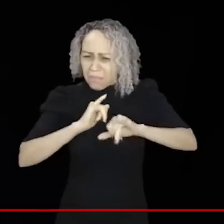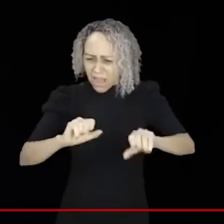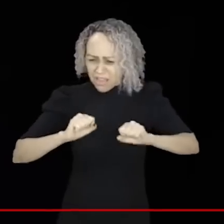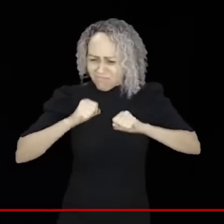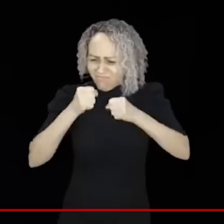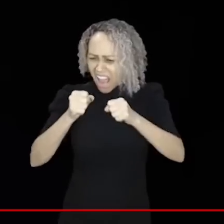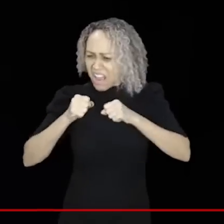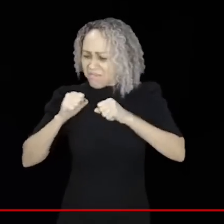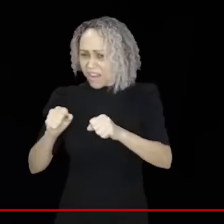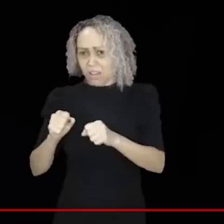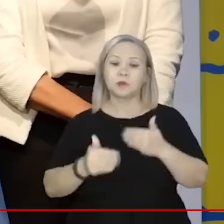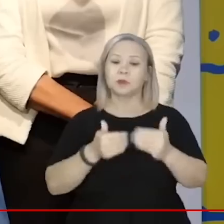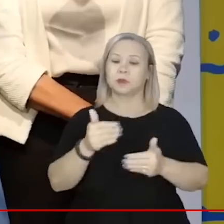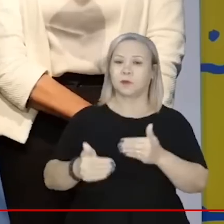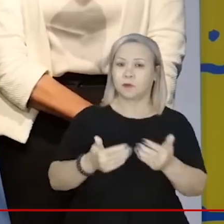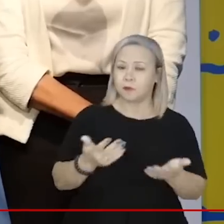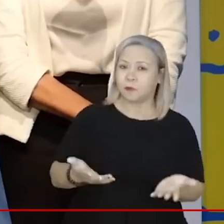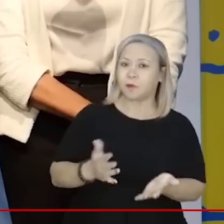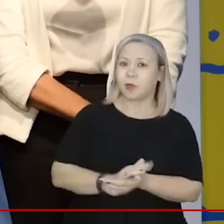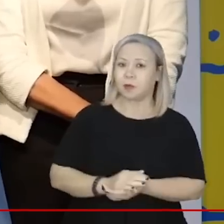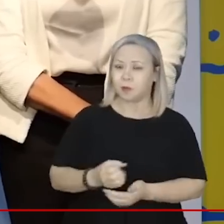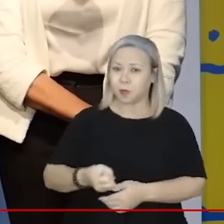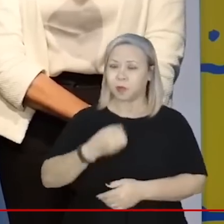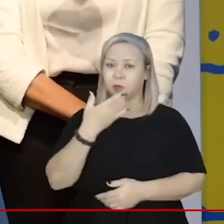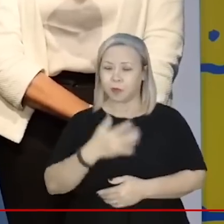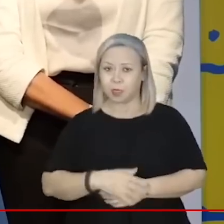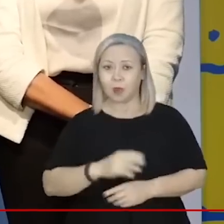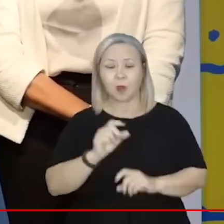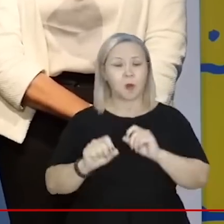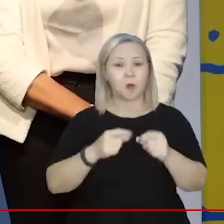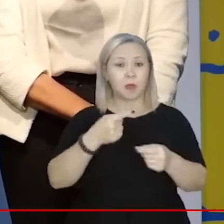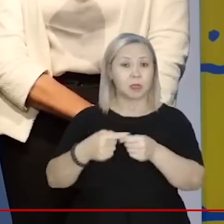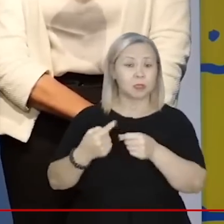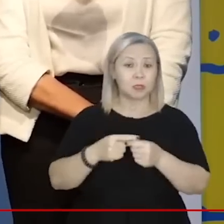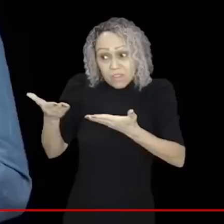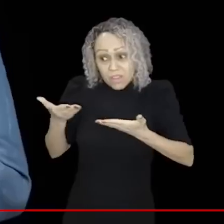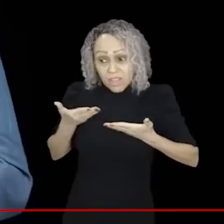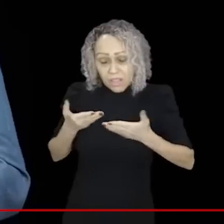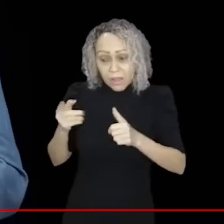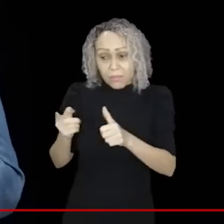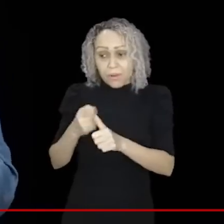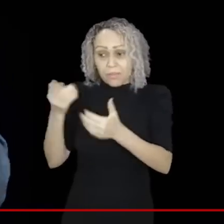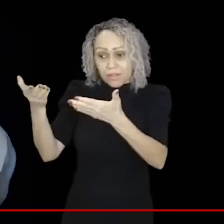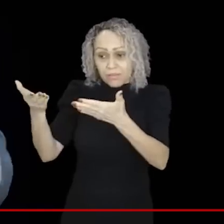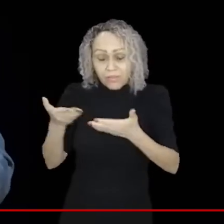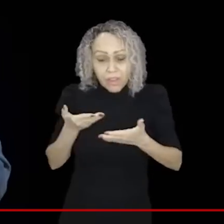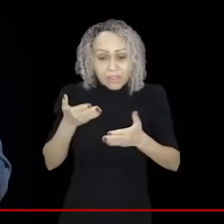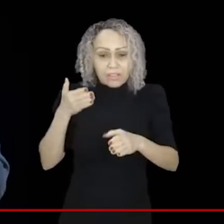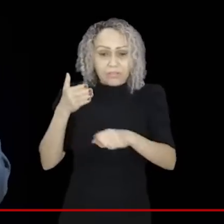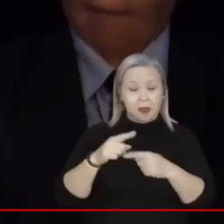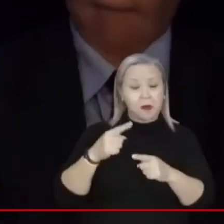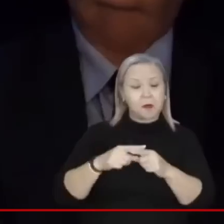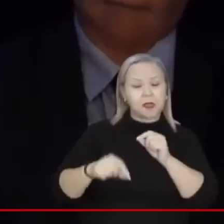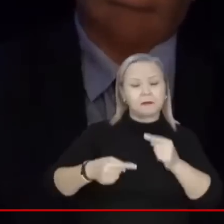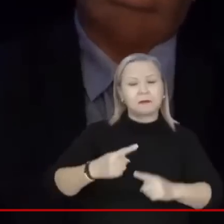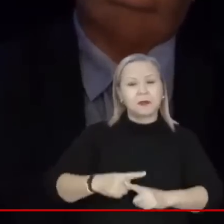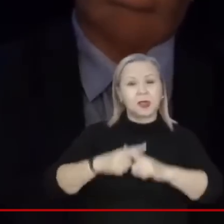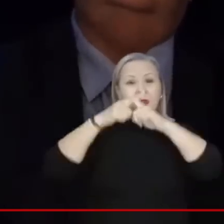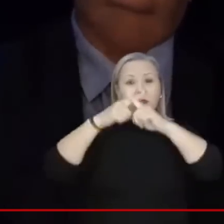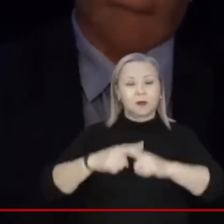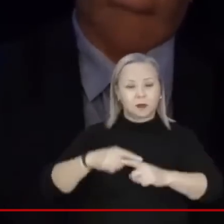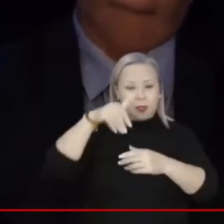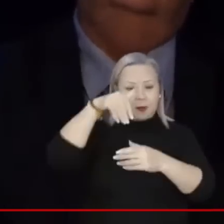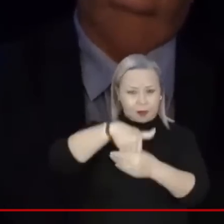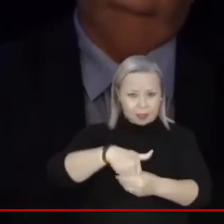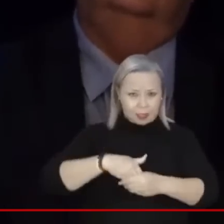vice-presidente Geraldo Alckmin, tendo a Luísa Mercadante como coordenador e ainda a presidenta do PT, Gleisi Hoffmann. Por que a gente